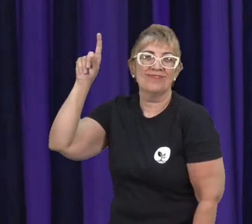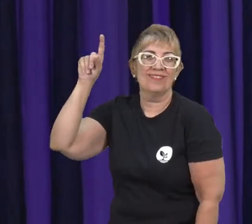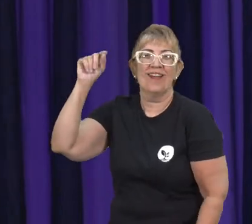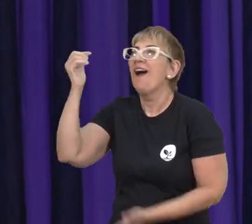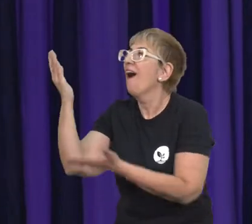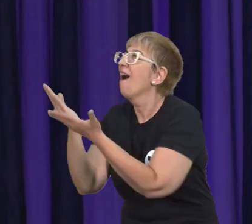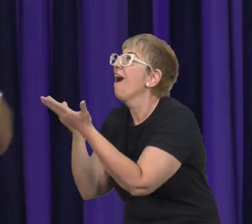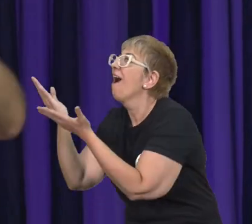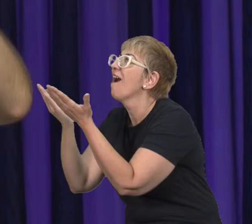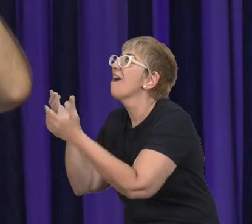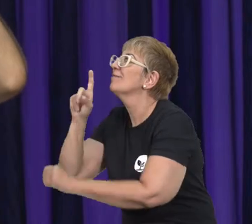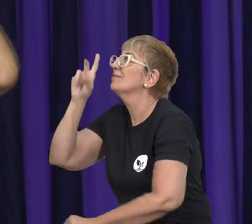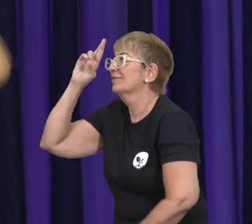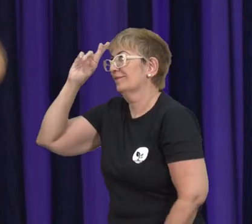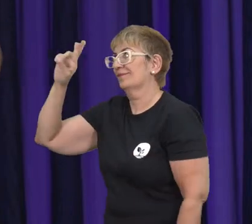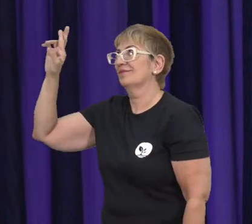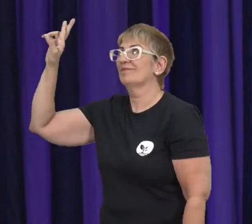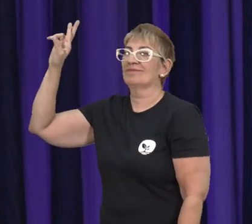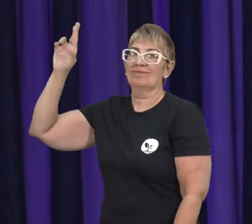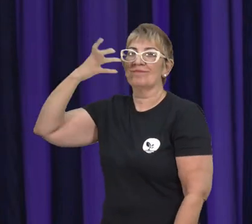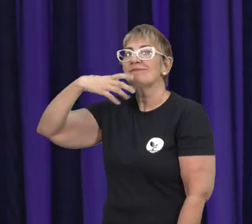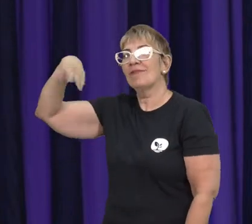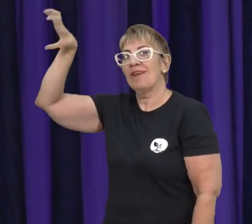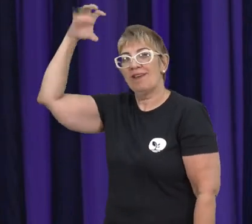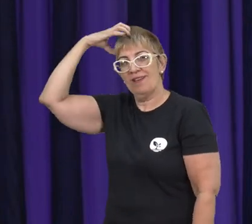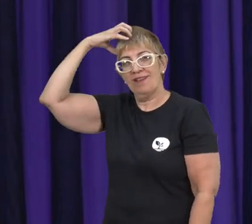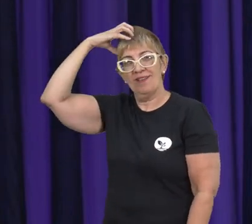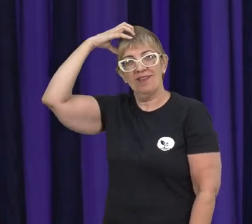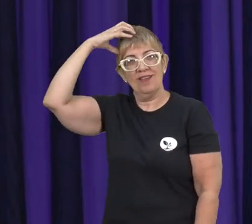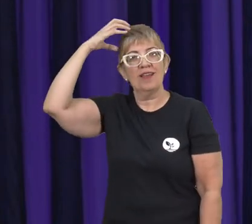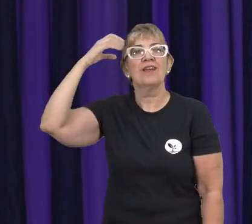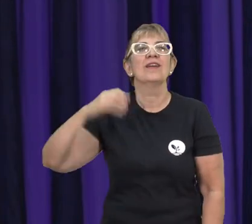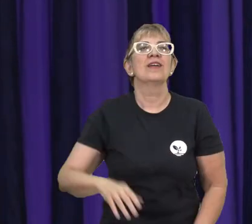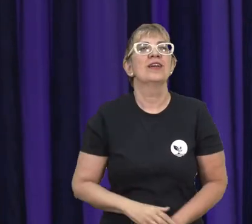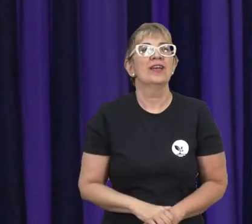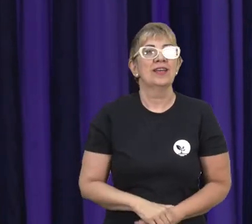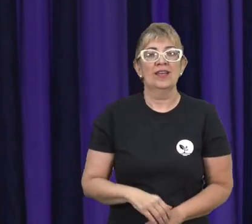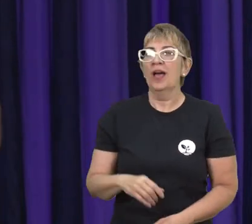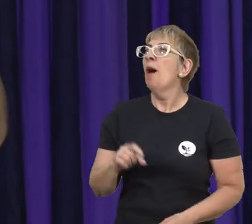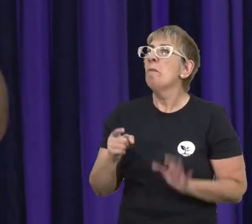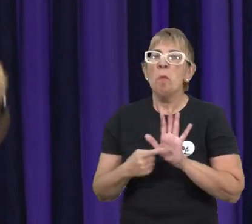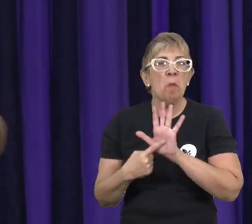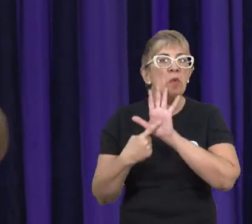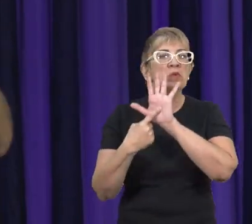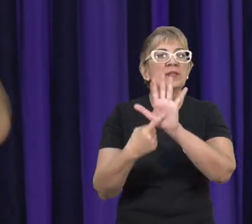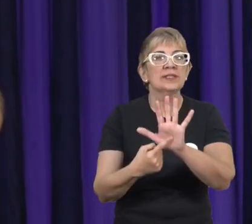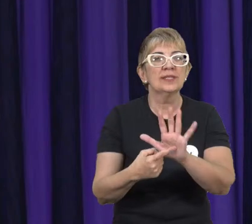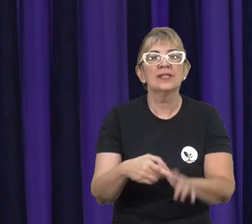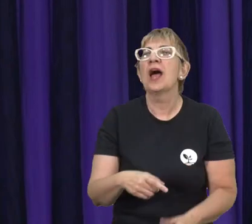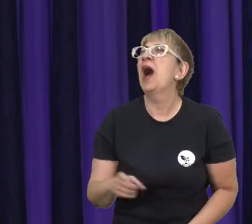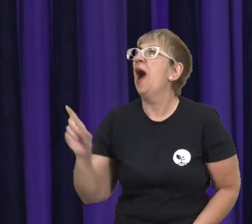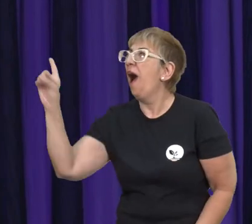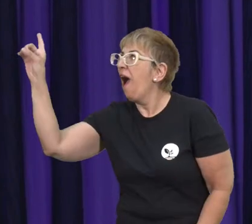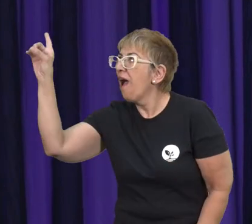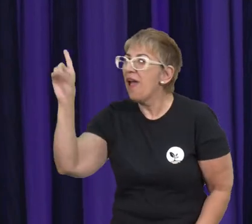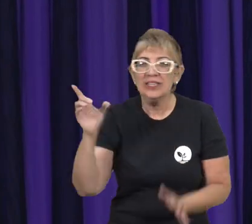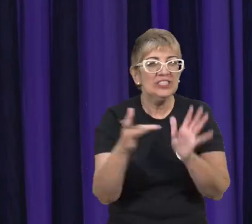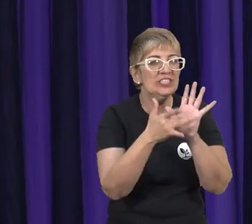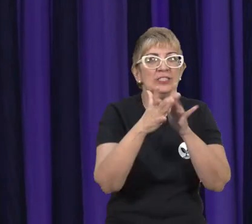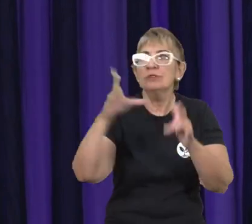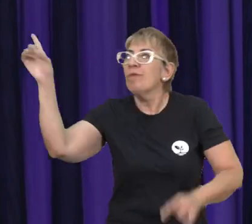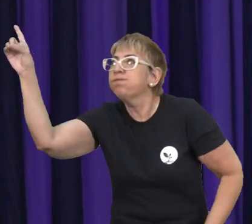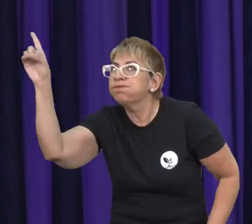viver a ética desse reino vindouro, sinalizando o retorno definitivo